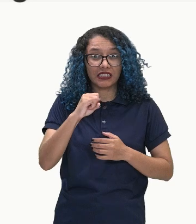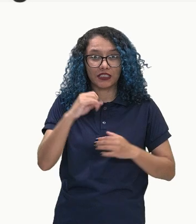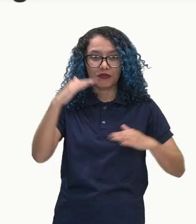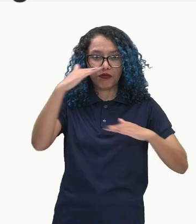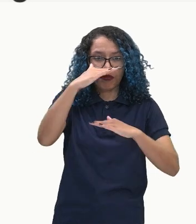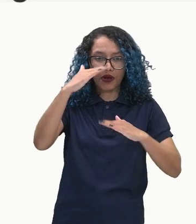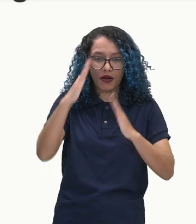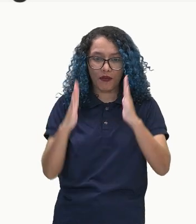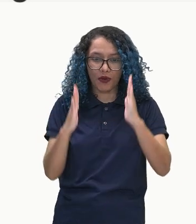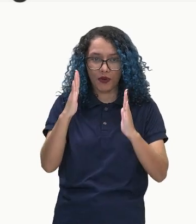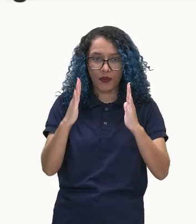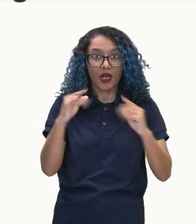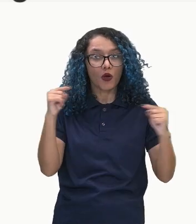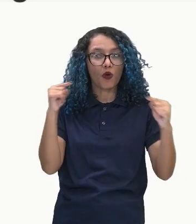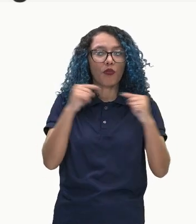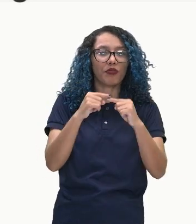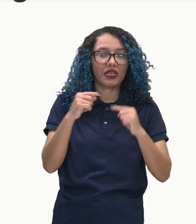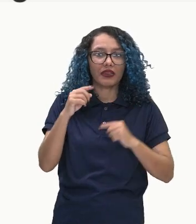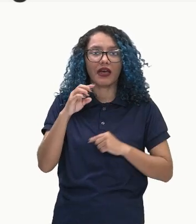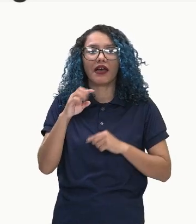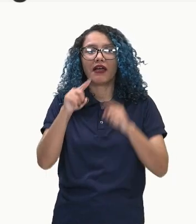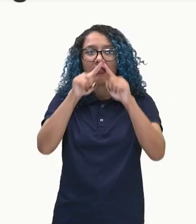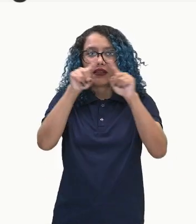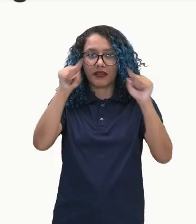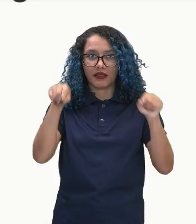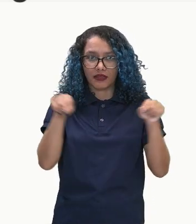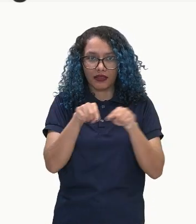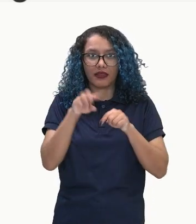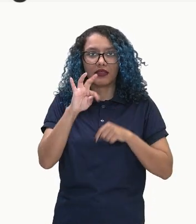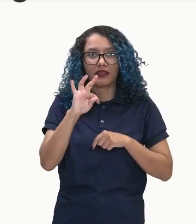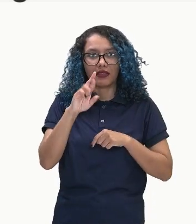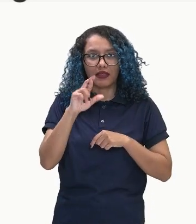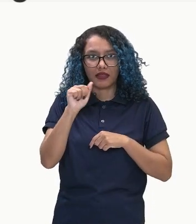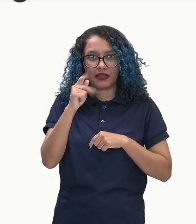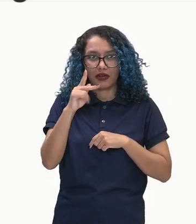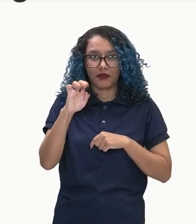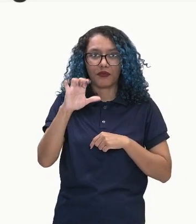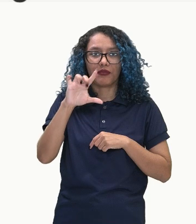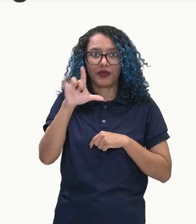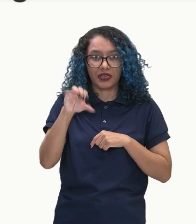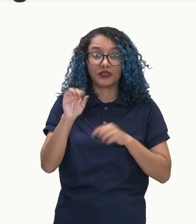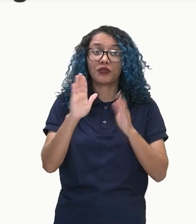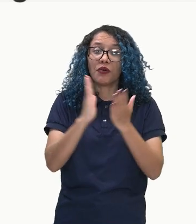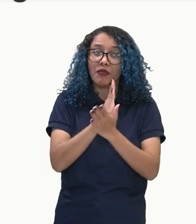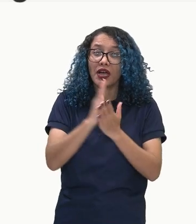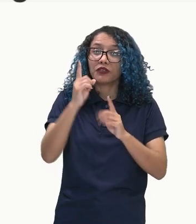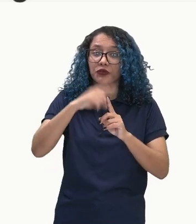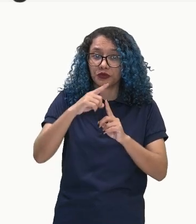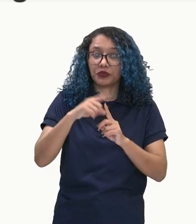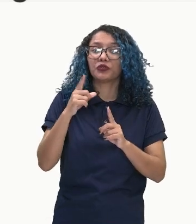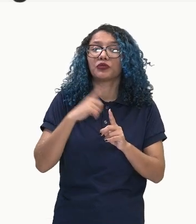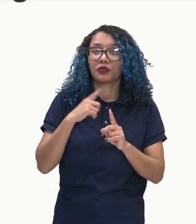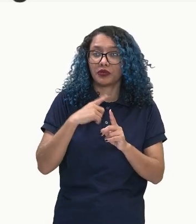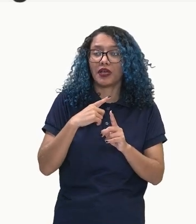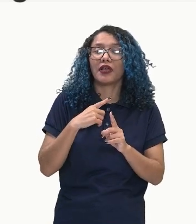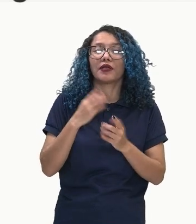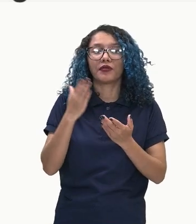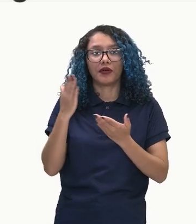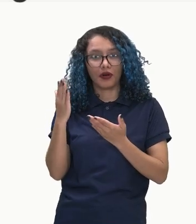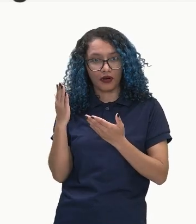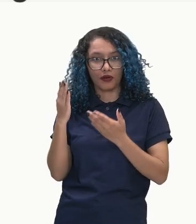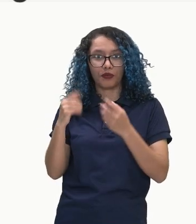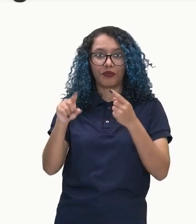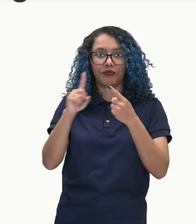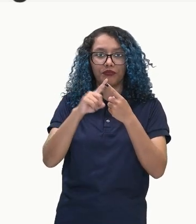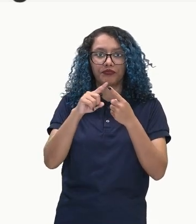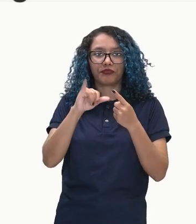um trapézio, certo? Mas, em especial, ainda os trapézios têm suas subclassificações, que nós chamamos de trapézio isósceles,